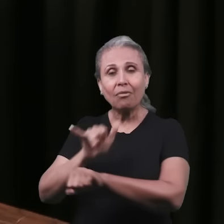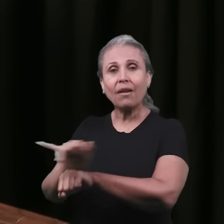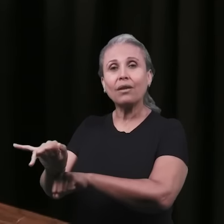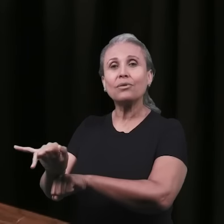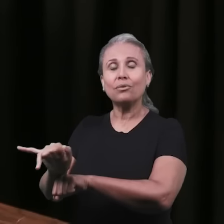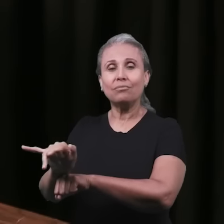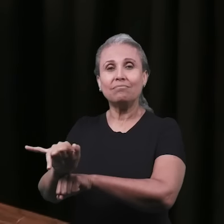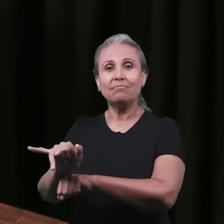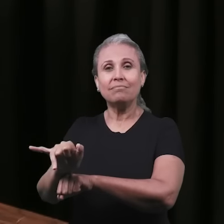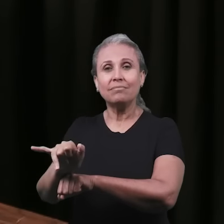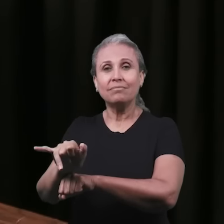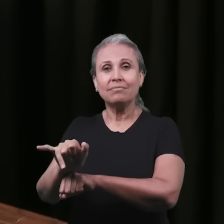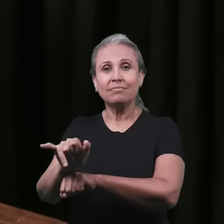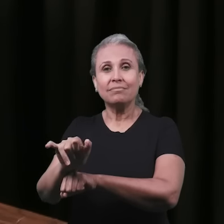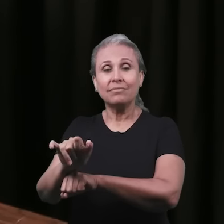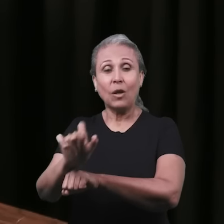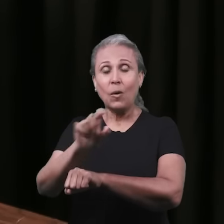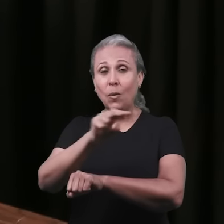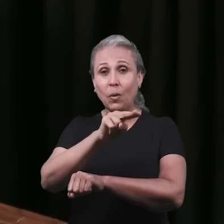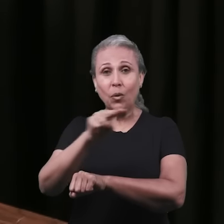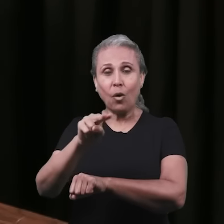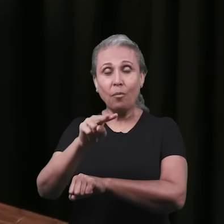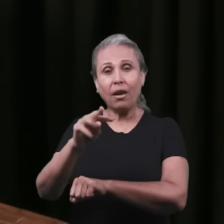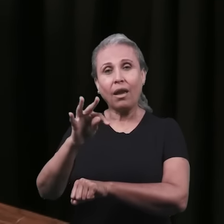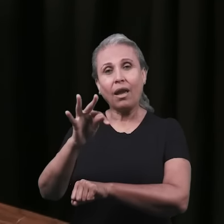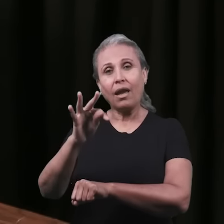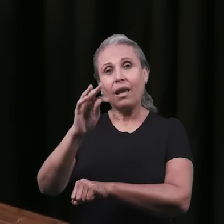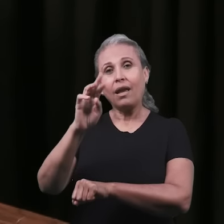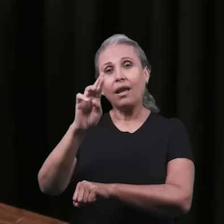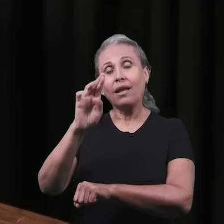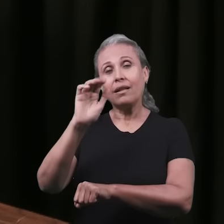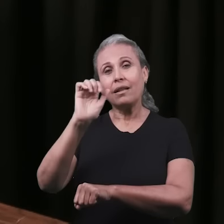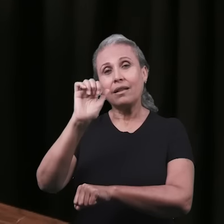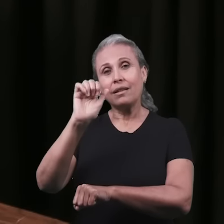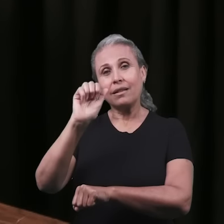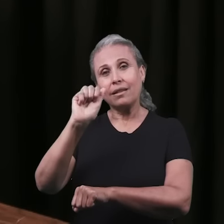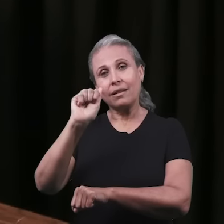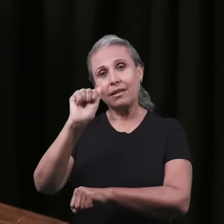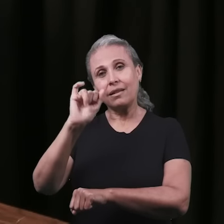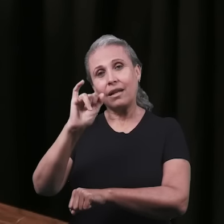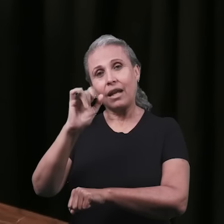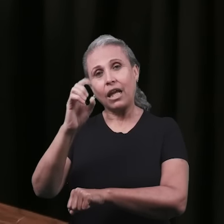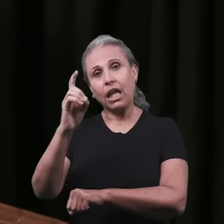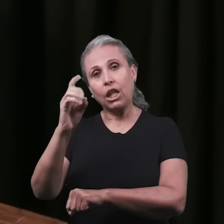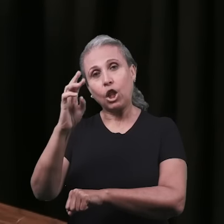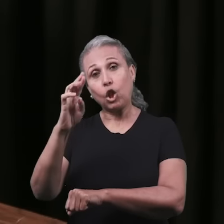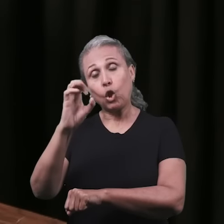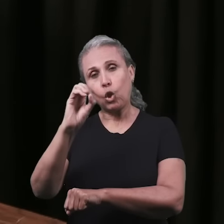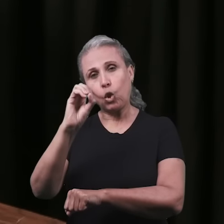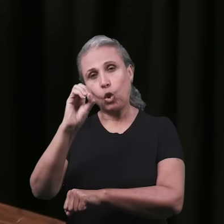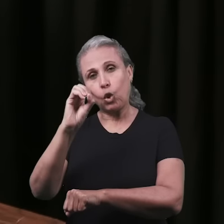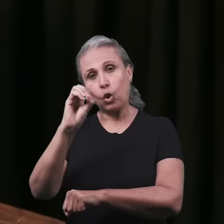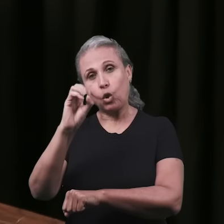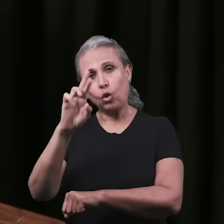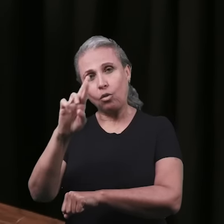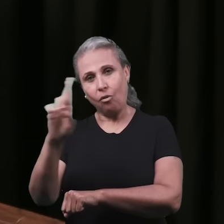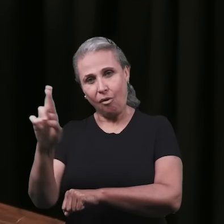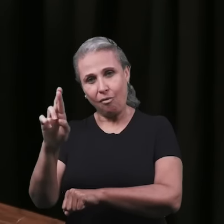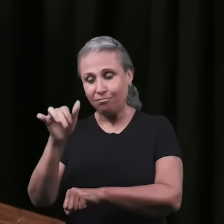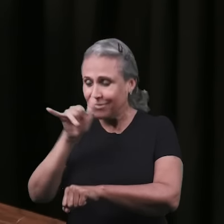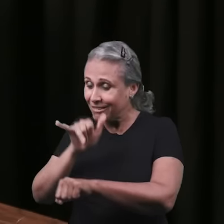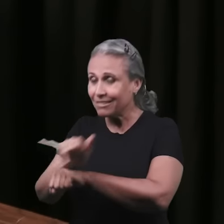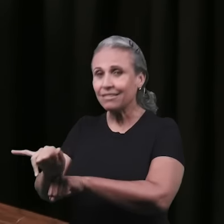para ele esse título de traidor em razão do episódio que nós vamos ver mais à frente, né, no decorrer do programa. Mas